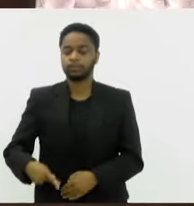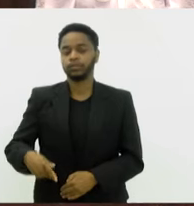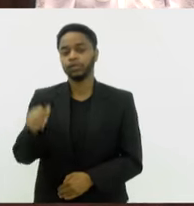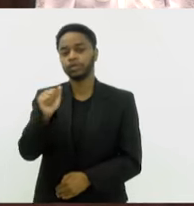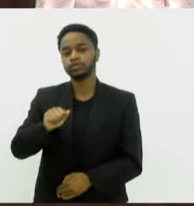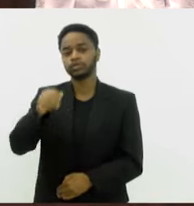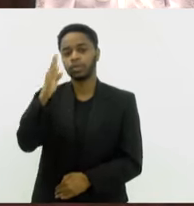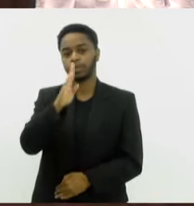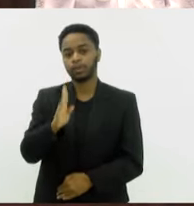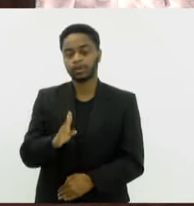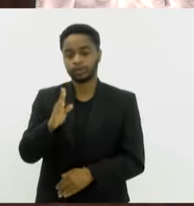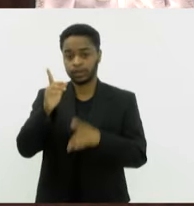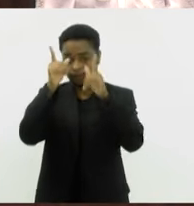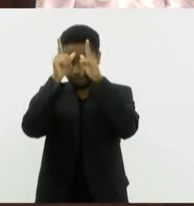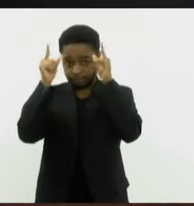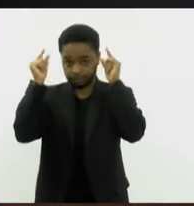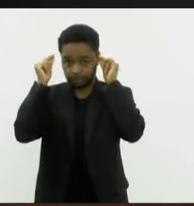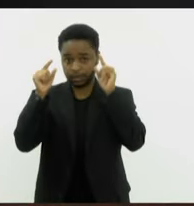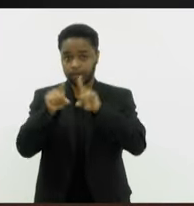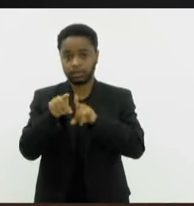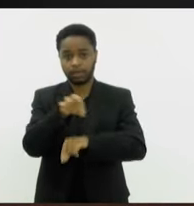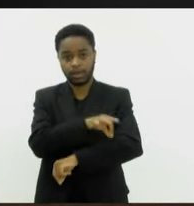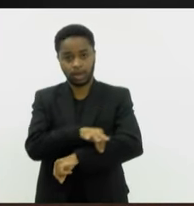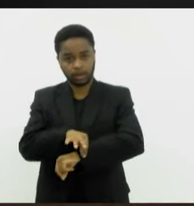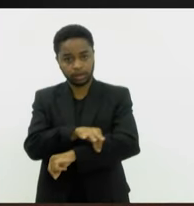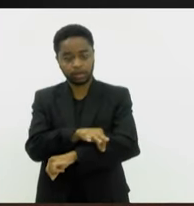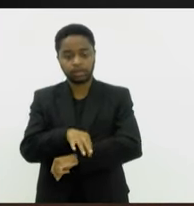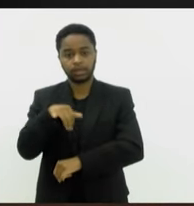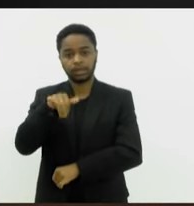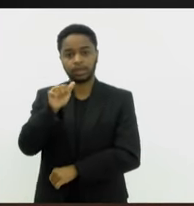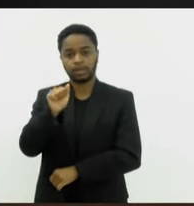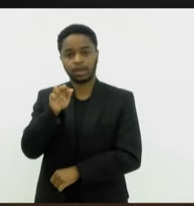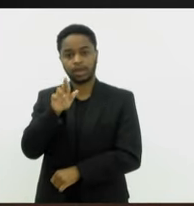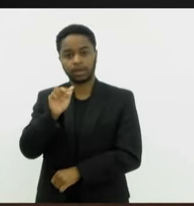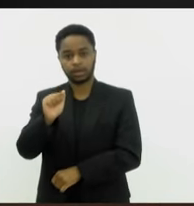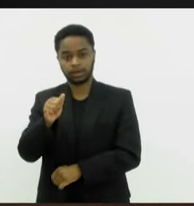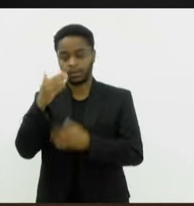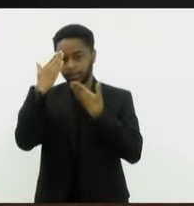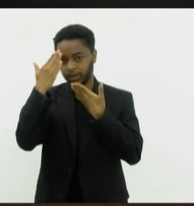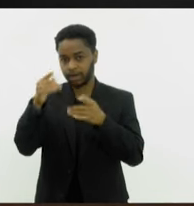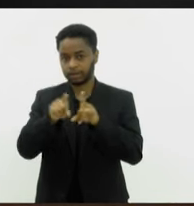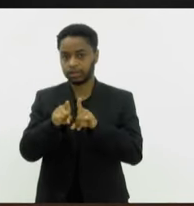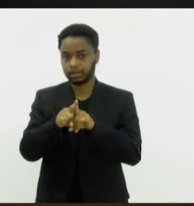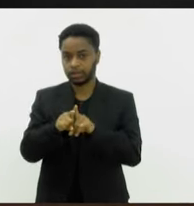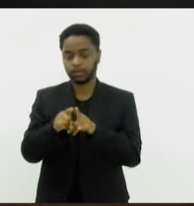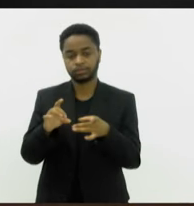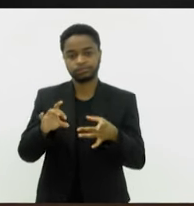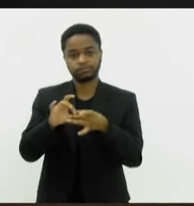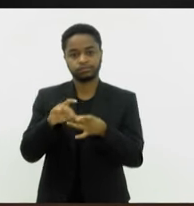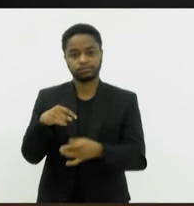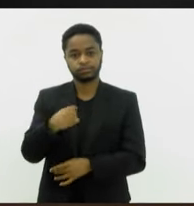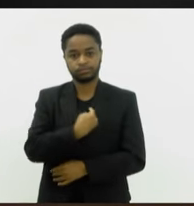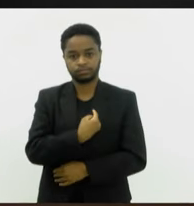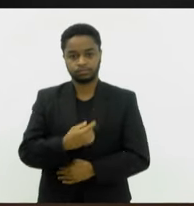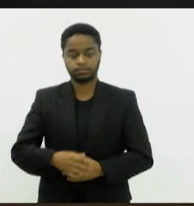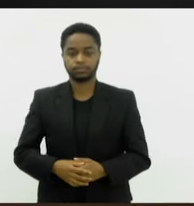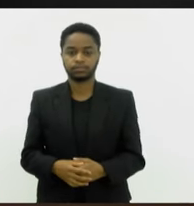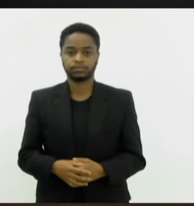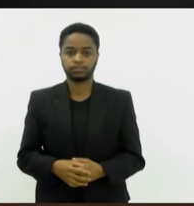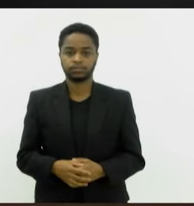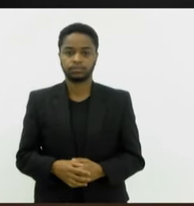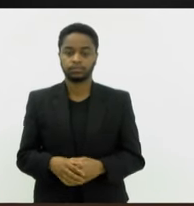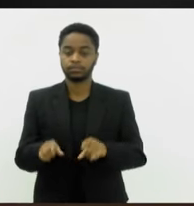Brasileira de enfermeiras e arquitetas Iara Nagle obrigado por estar aqui conosco e